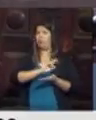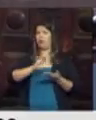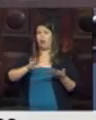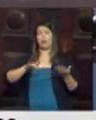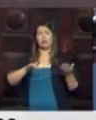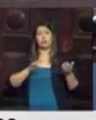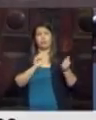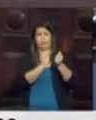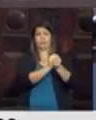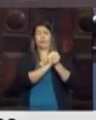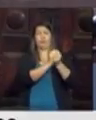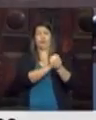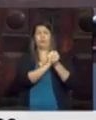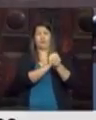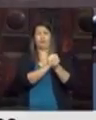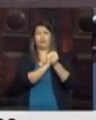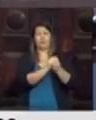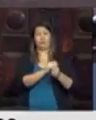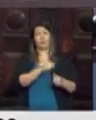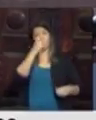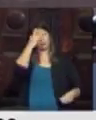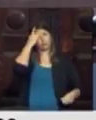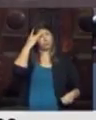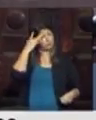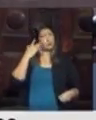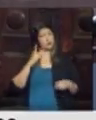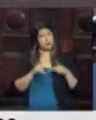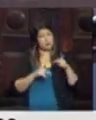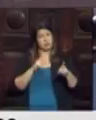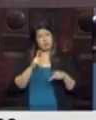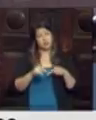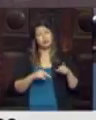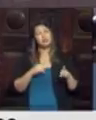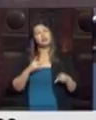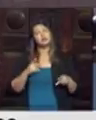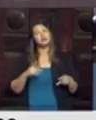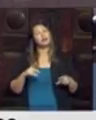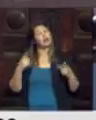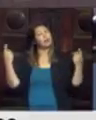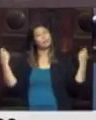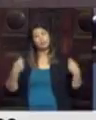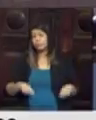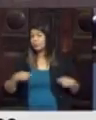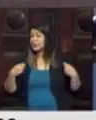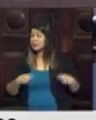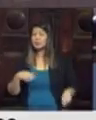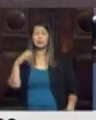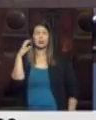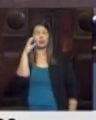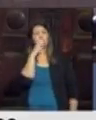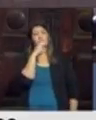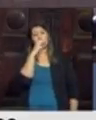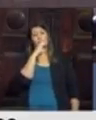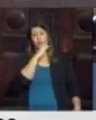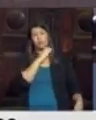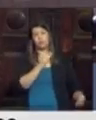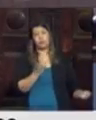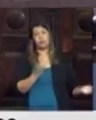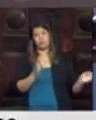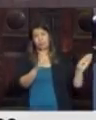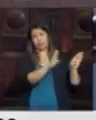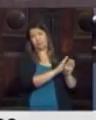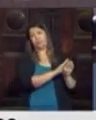misturam com a população urbana, ela precisa urgentemente ser isolada